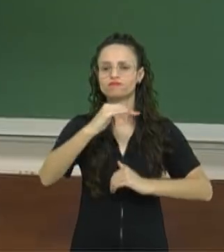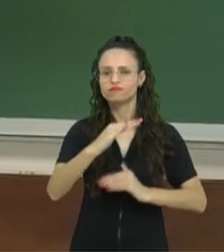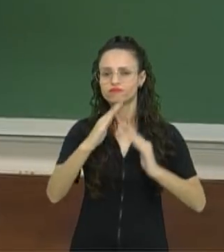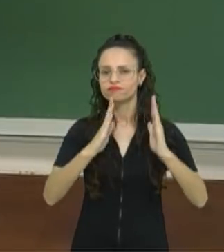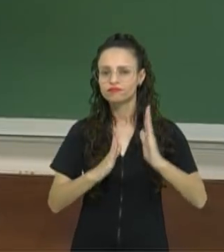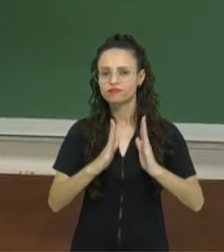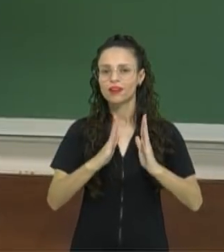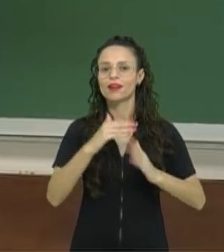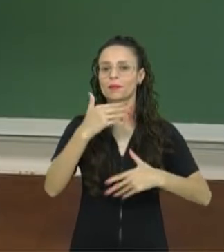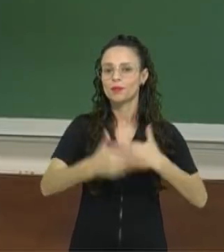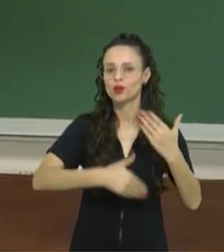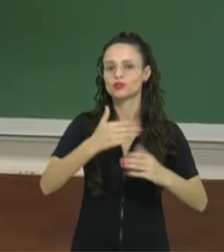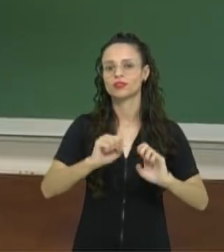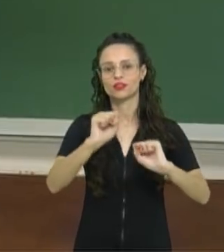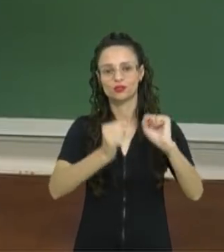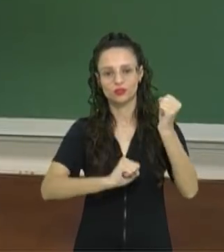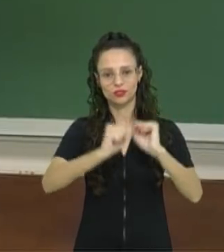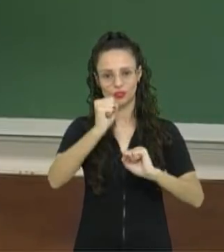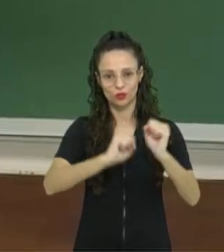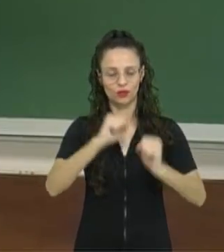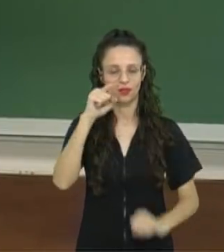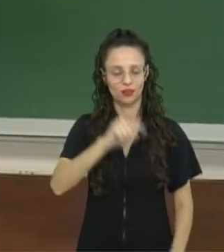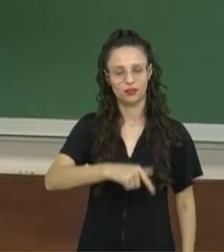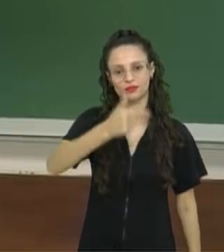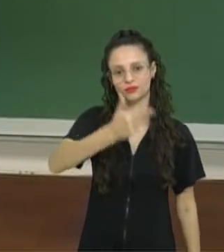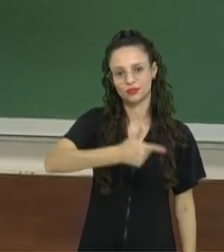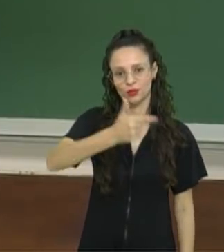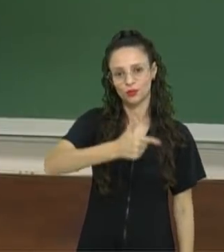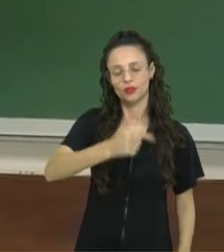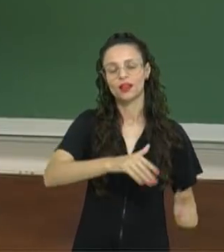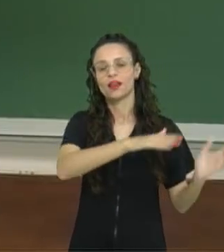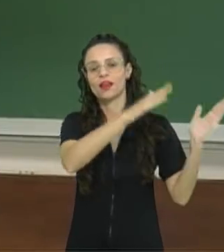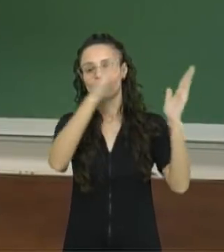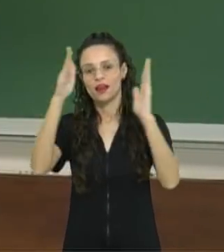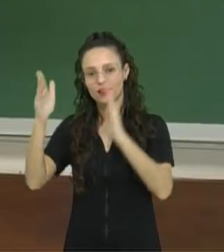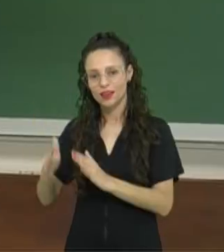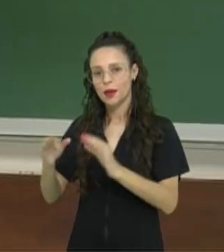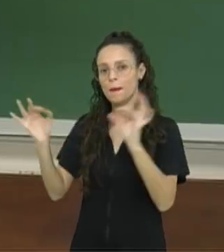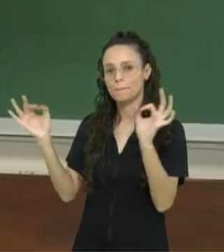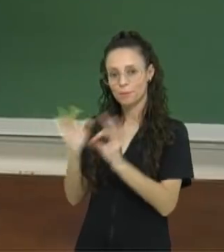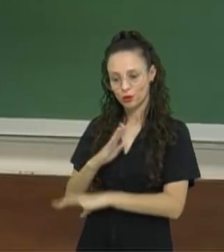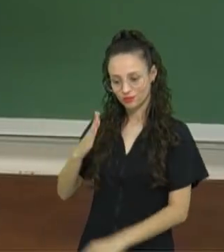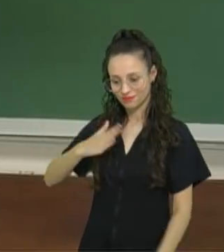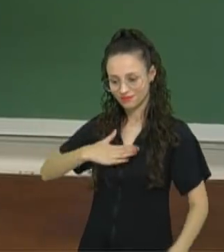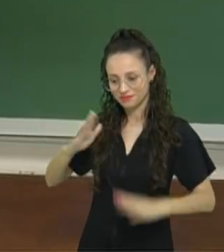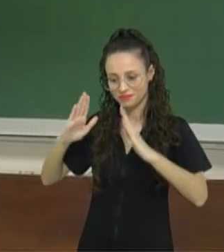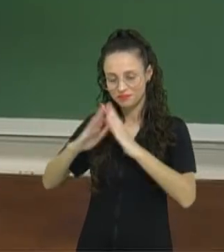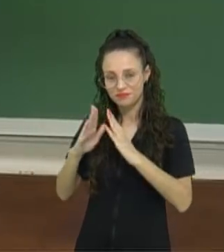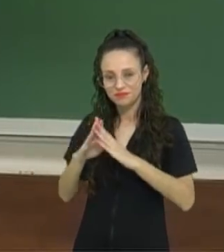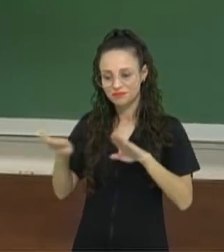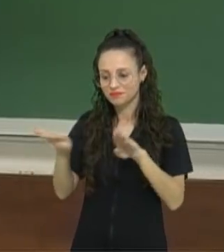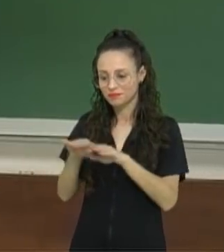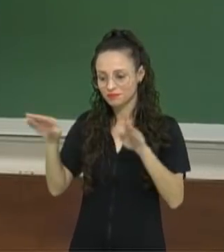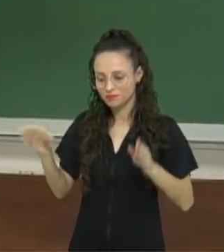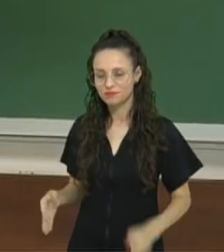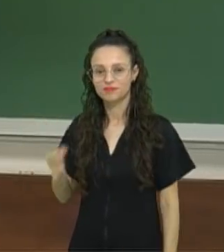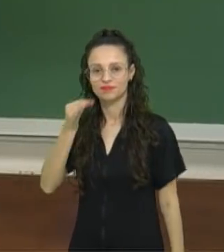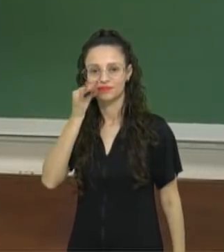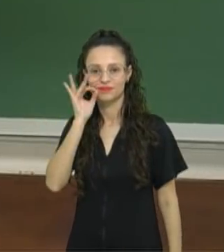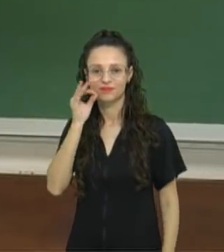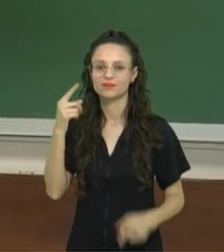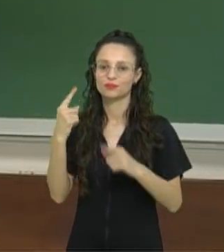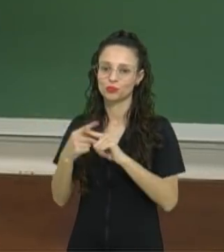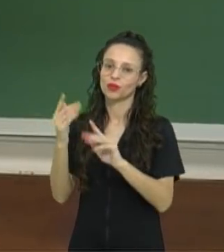embalado, ele vai fazer parte do setor secundário. E quando chega prontinho lá na nossa casa, na nossa mesa, né, é porque